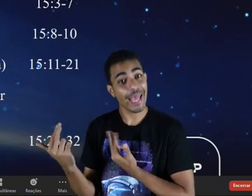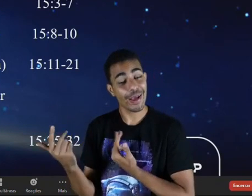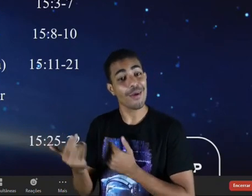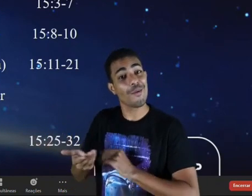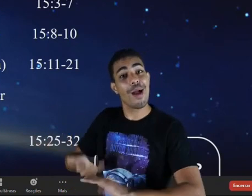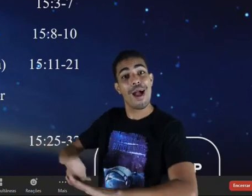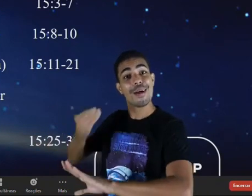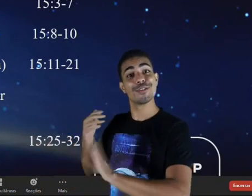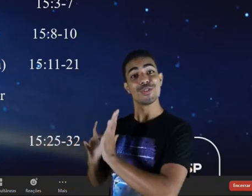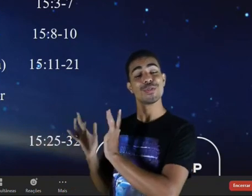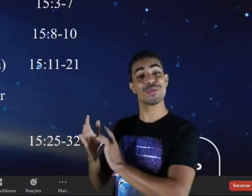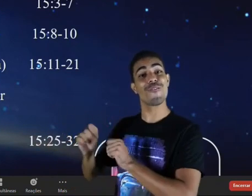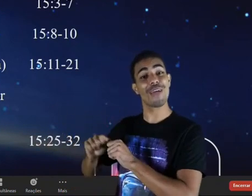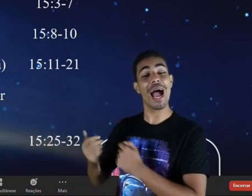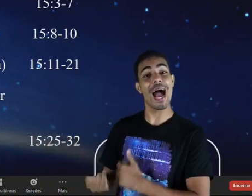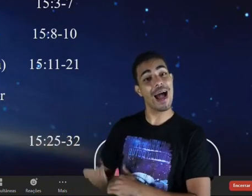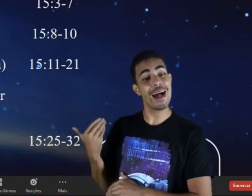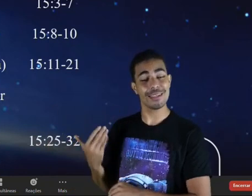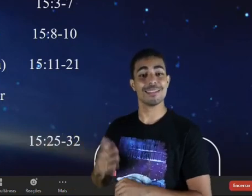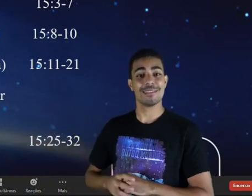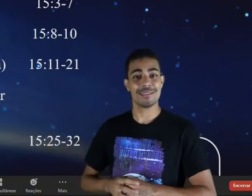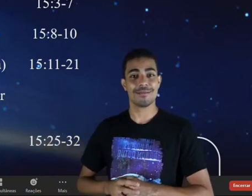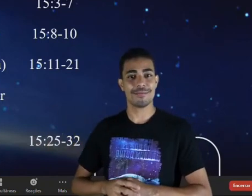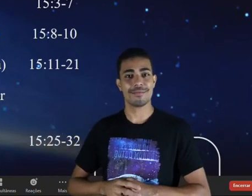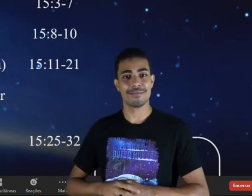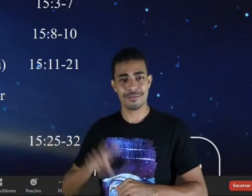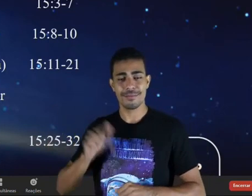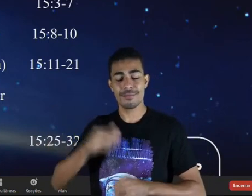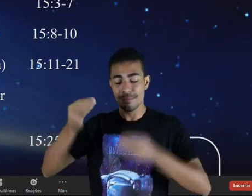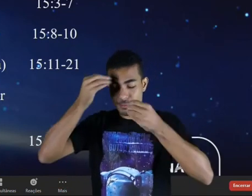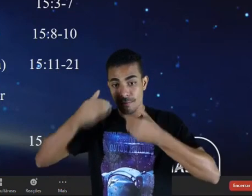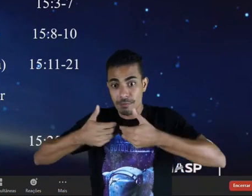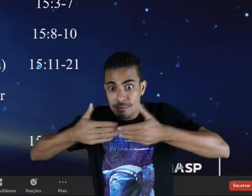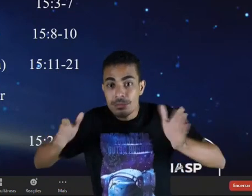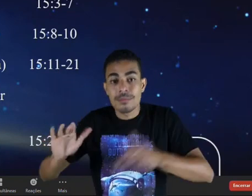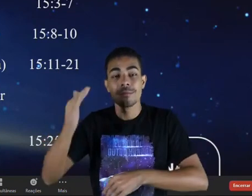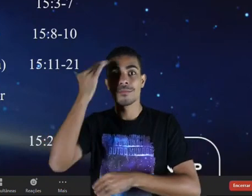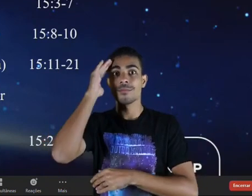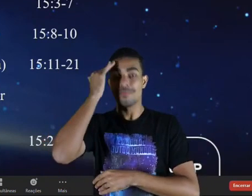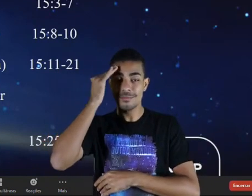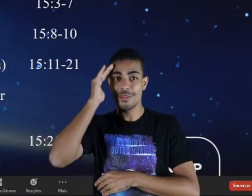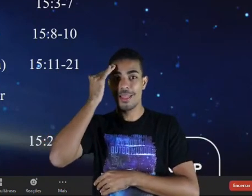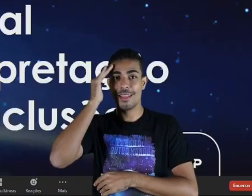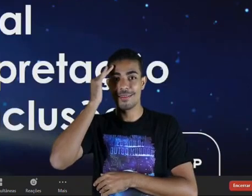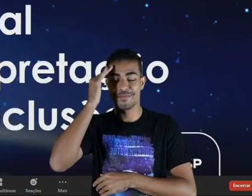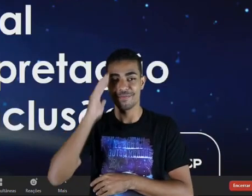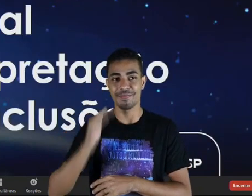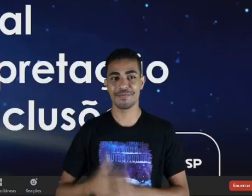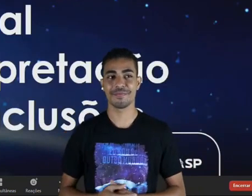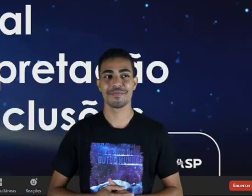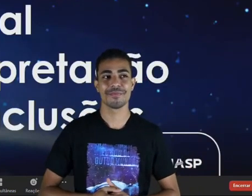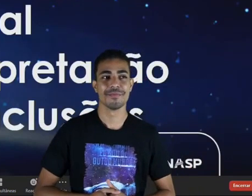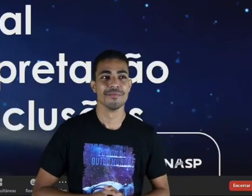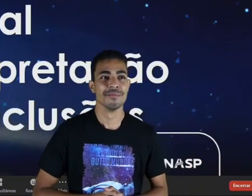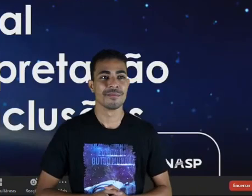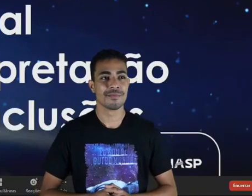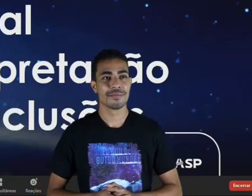princípio, comendo com os pecadores. Amplia muito mais o entendimento da parábola do filho